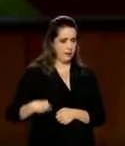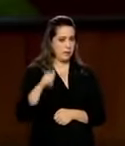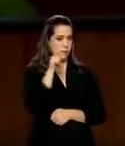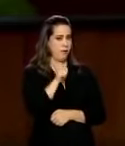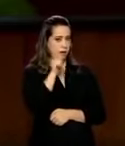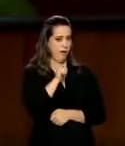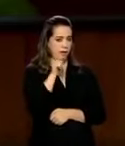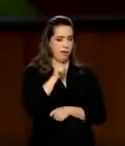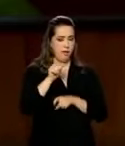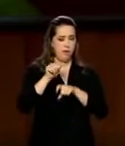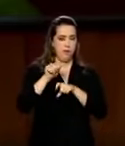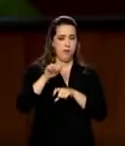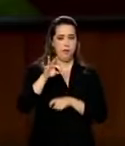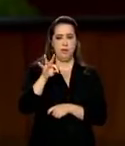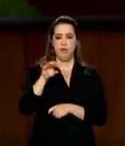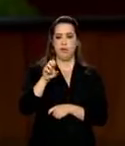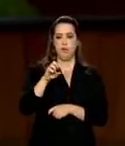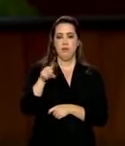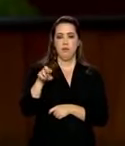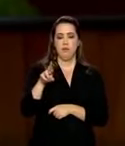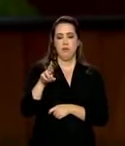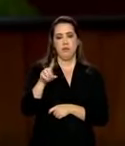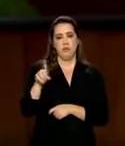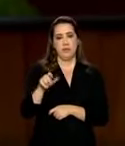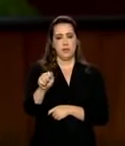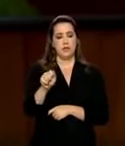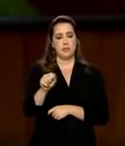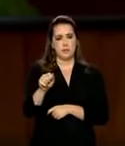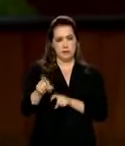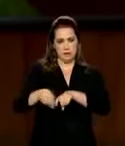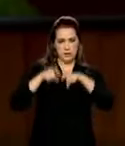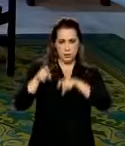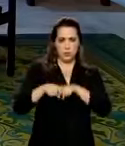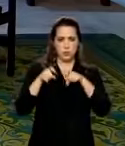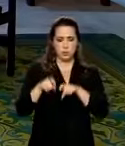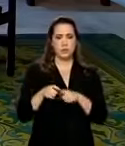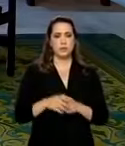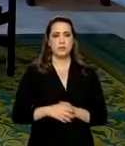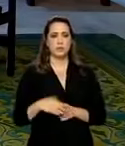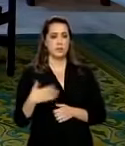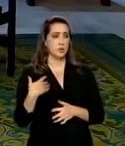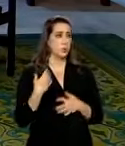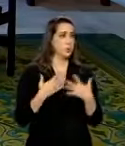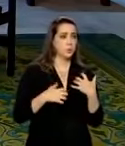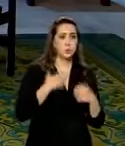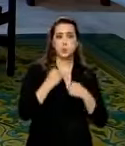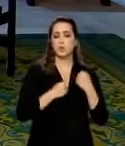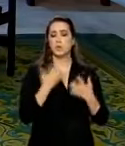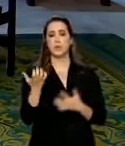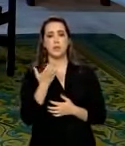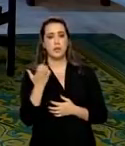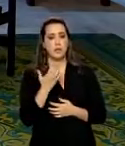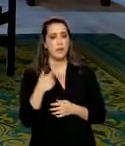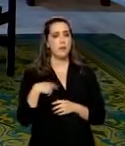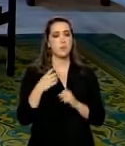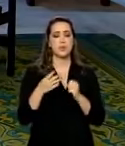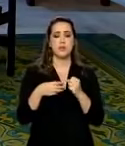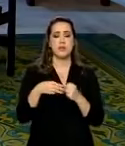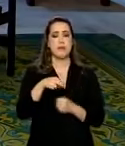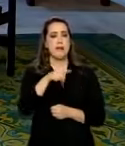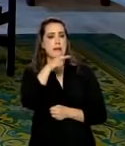Presidente, nós queremos plantar cana-de-açúcar no estado do Amazonas. Ué, mas qual é o problema? Qual é o problema plantar cana-de-açúcar no